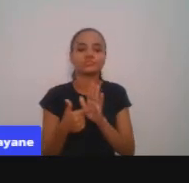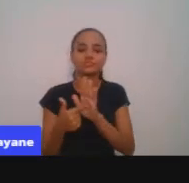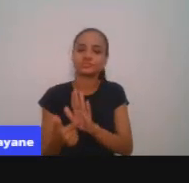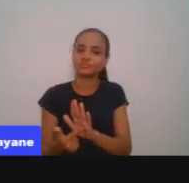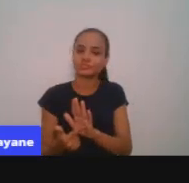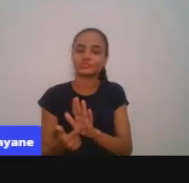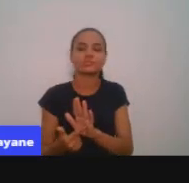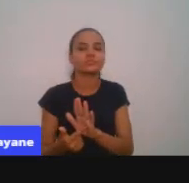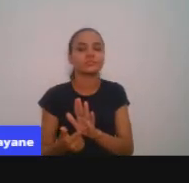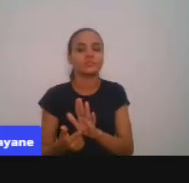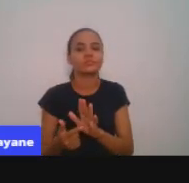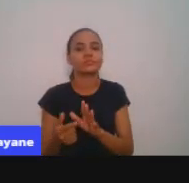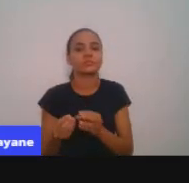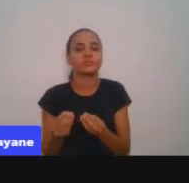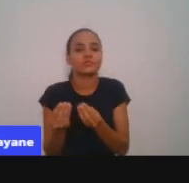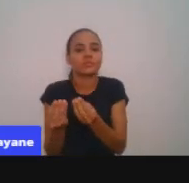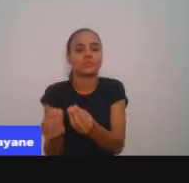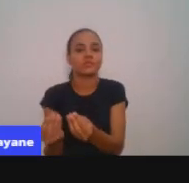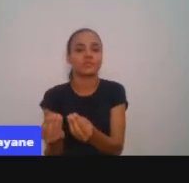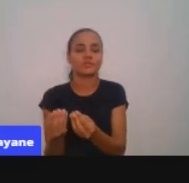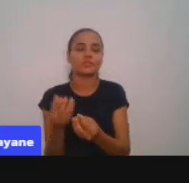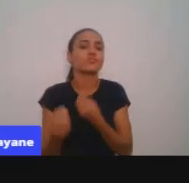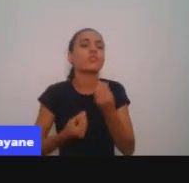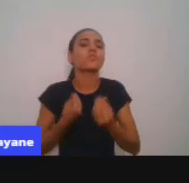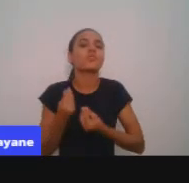vamos fazer, né? Por favor, pode passar.